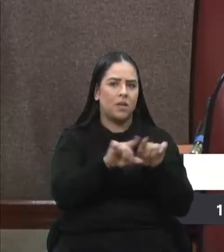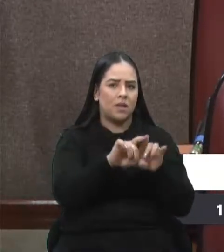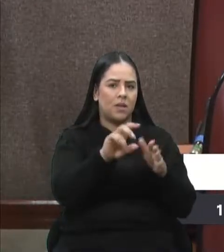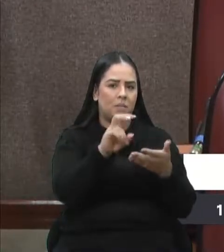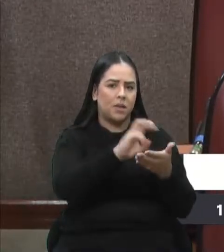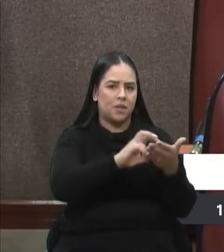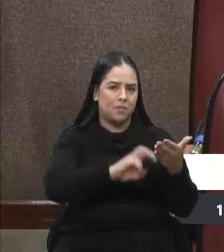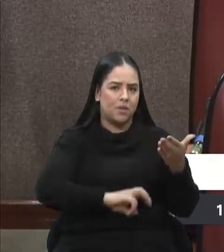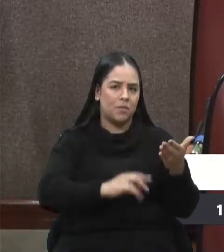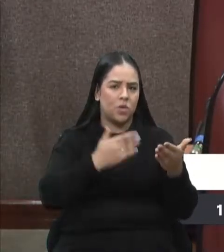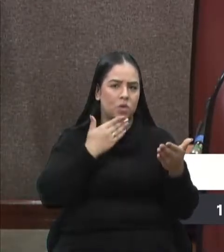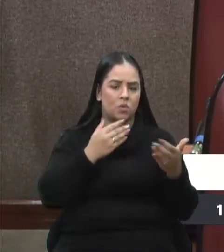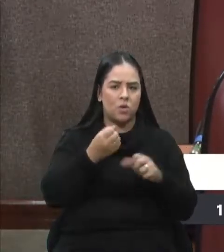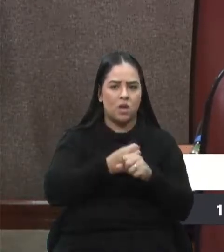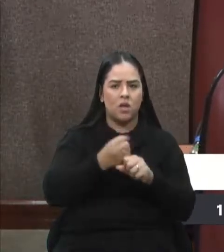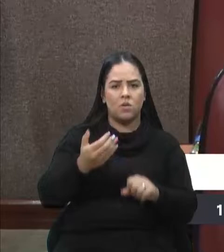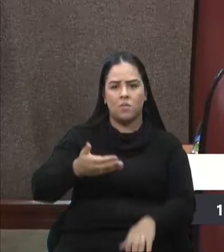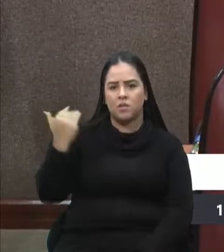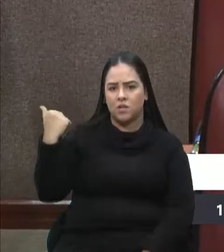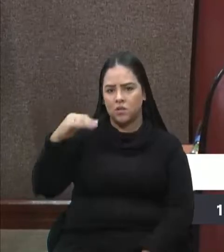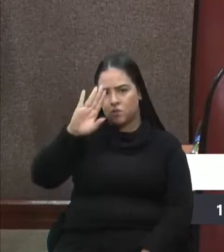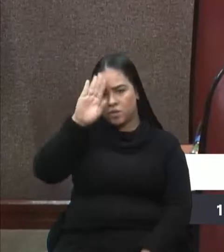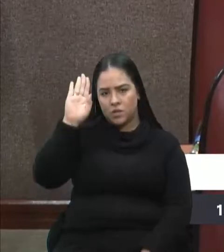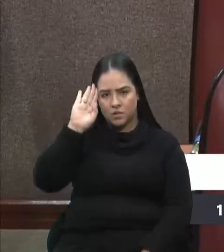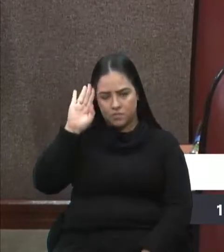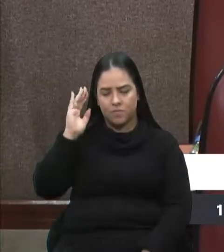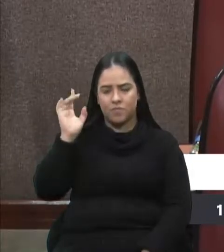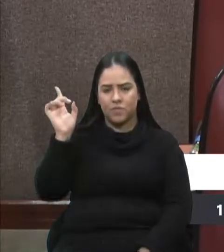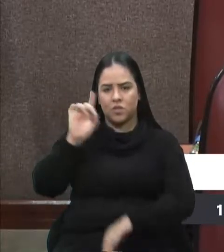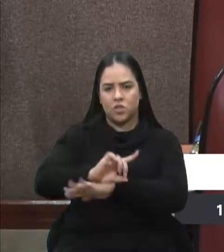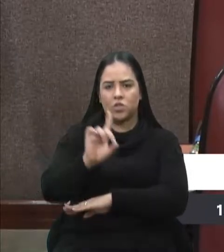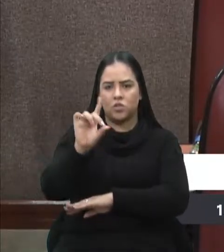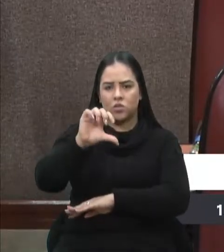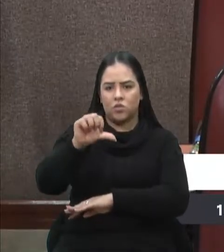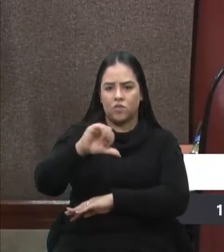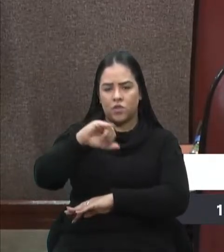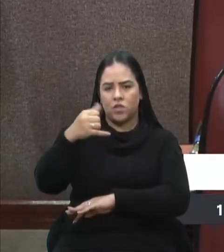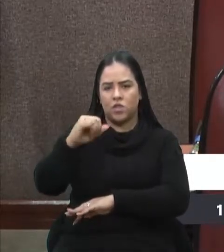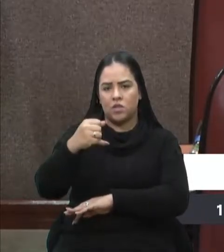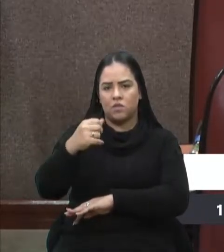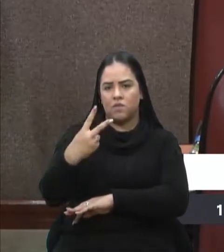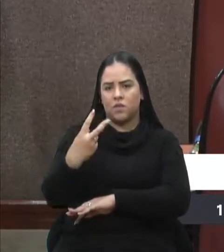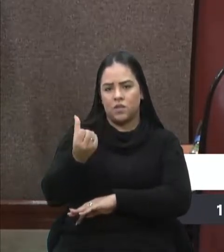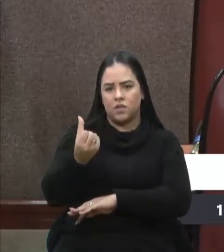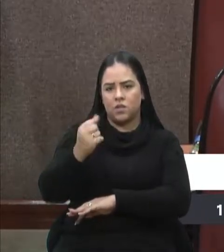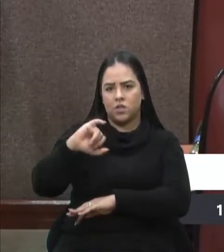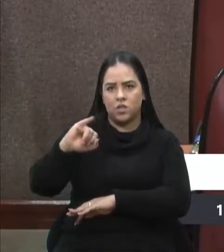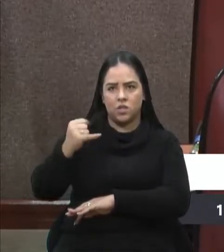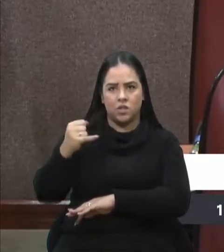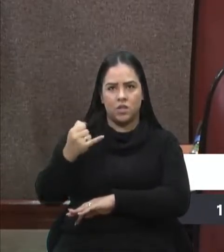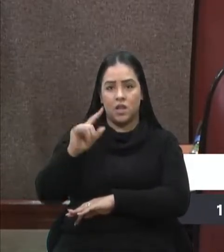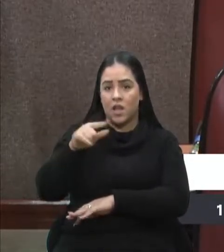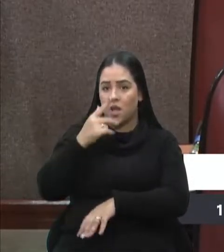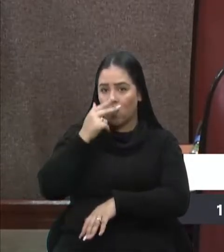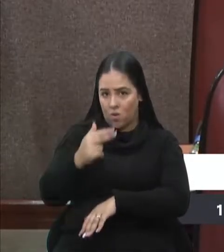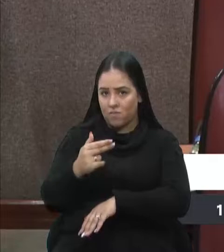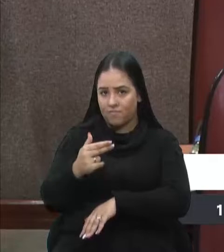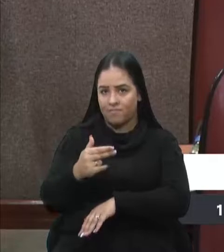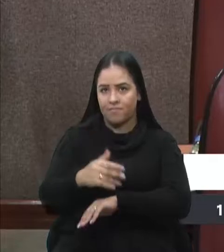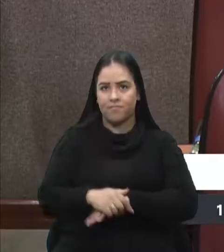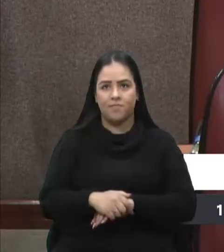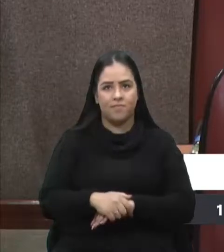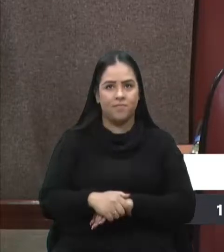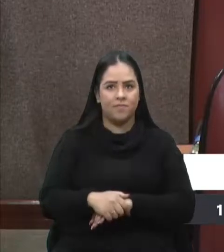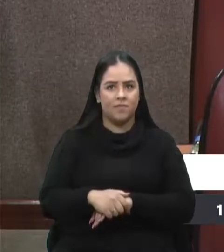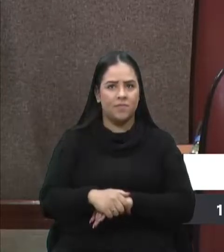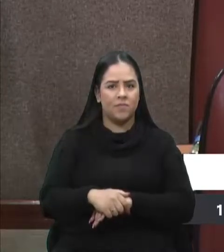os pedidos do ano passado, o vereador Bressan, do dia 19 de janeiro e 26 de janeiro, é igual, né? Eu